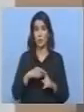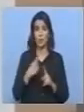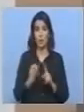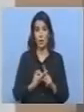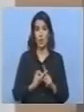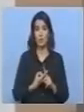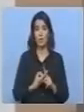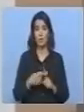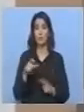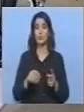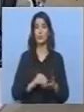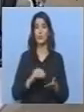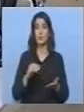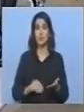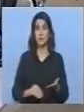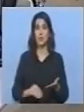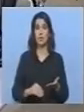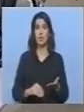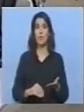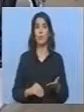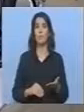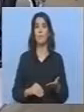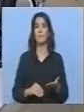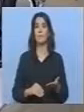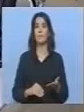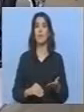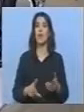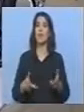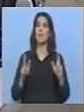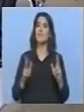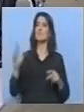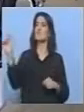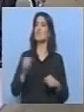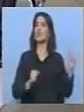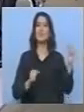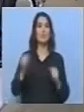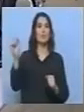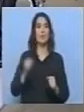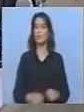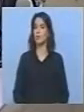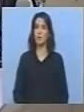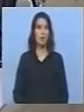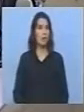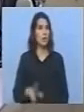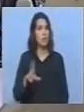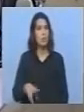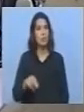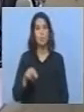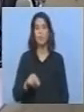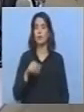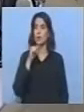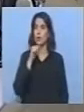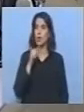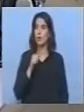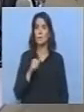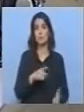a contratação pessoal se possa ter feito à vontade. Aquilo que me lembro é de passarmos por anos consecutivos... Mas à vontade